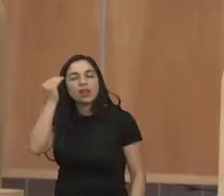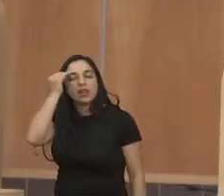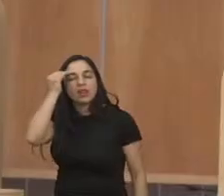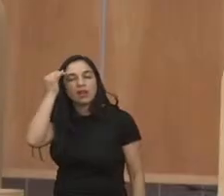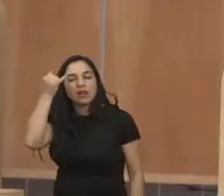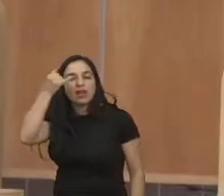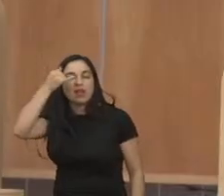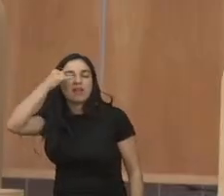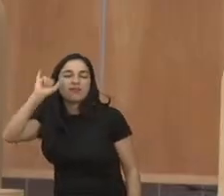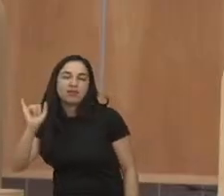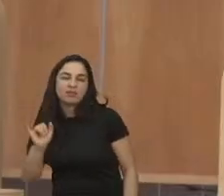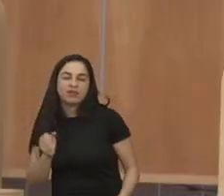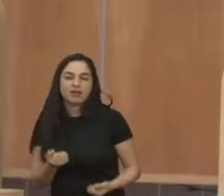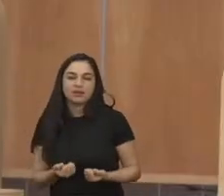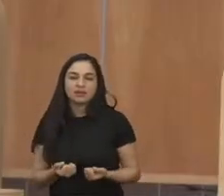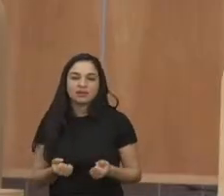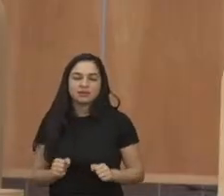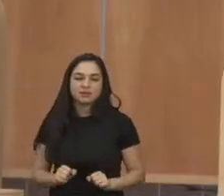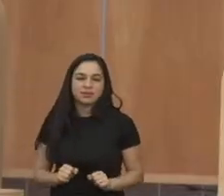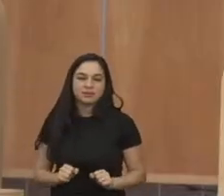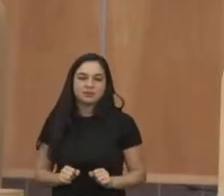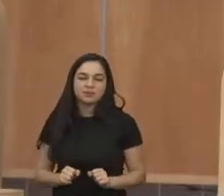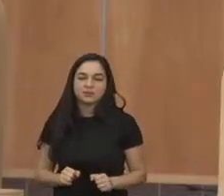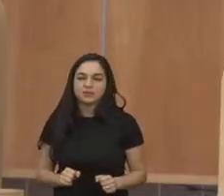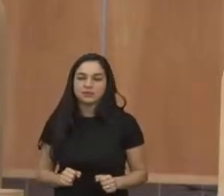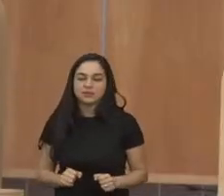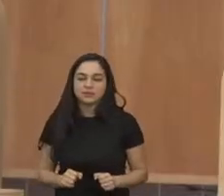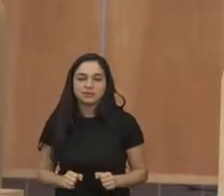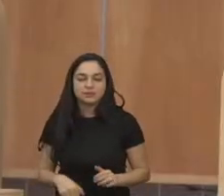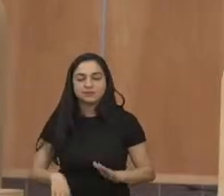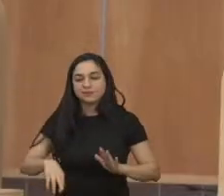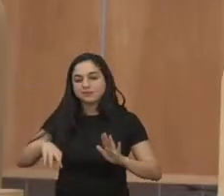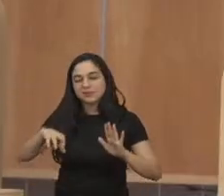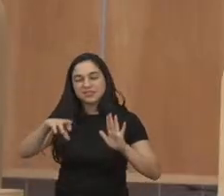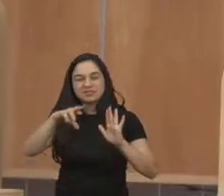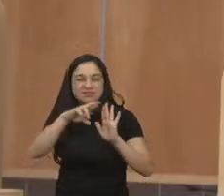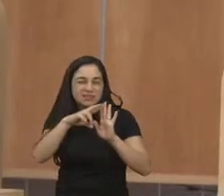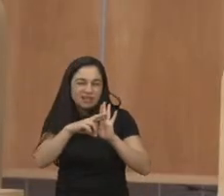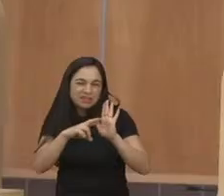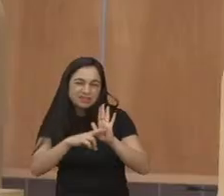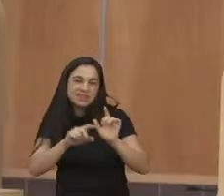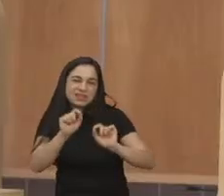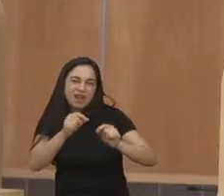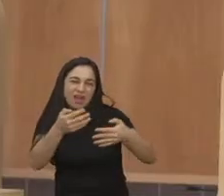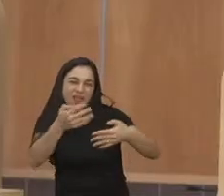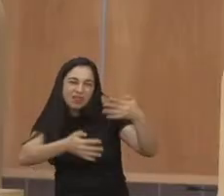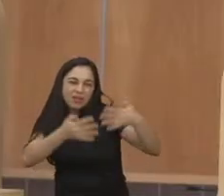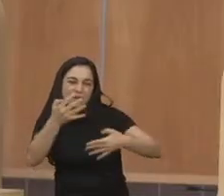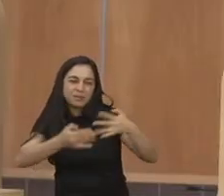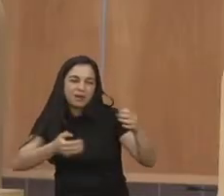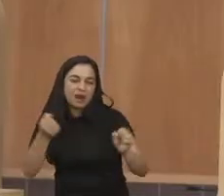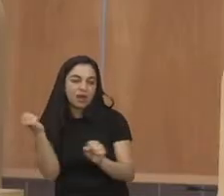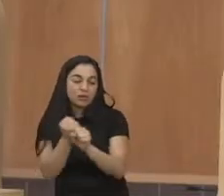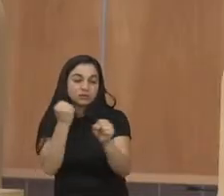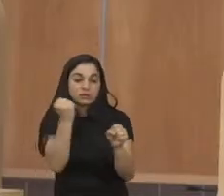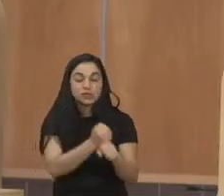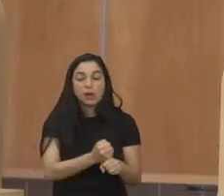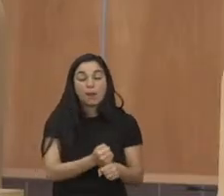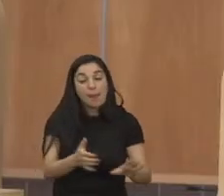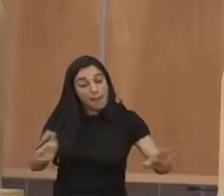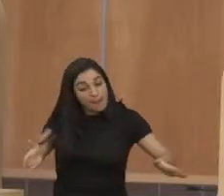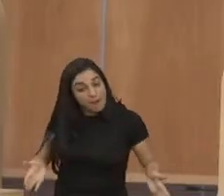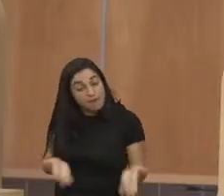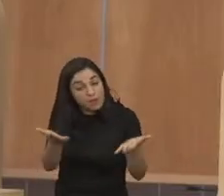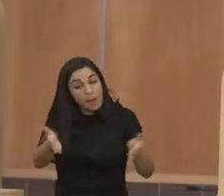burocracia, impulsionar a economia local, que isso é fundamental porque você vai impulsionar mais construções, mais prédios, mais casas